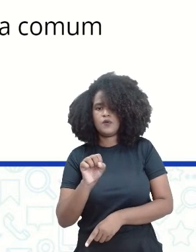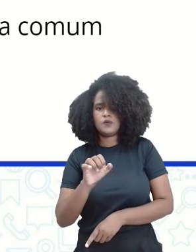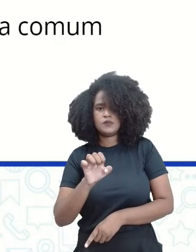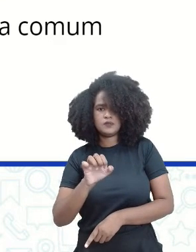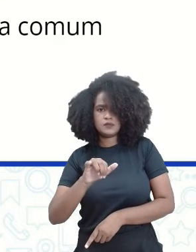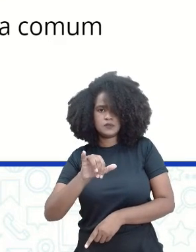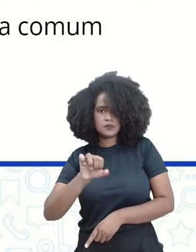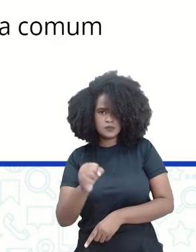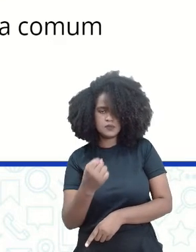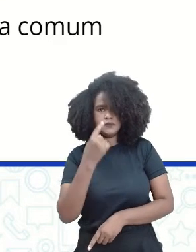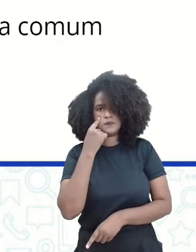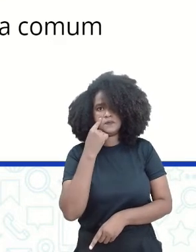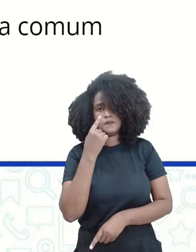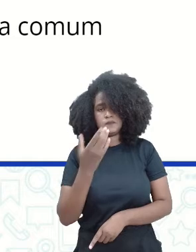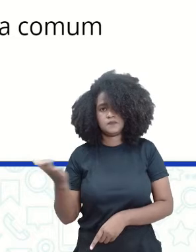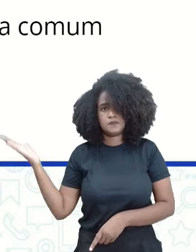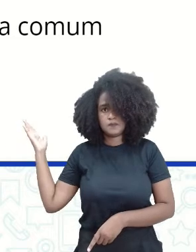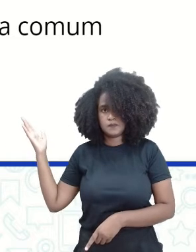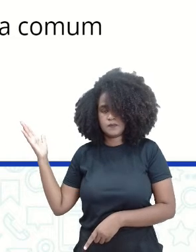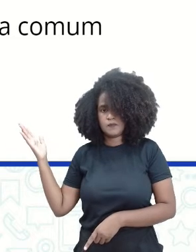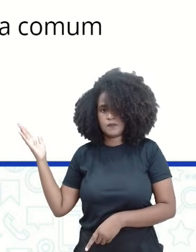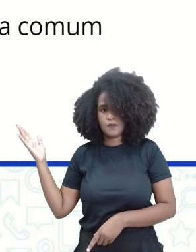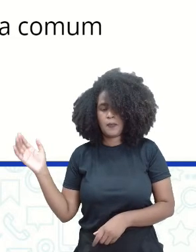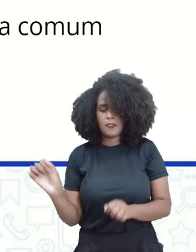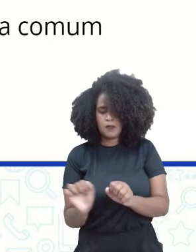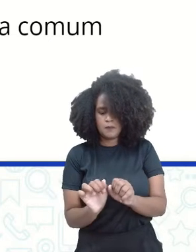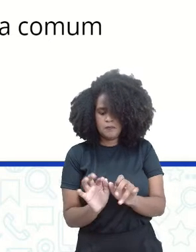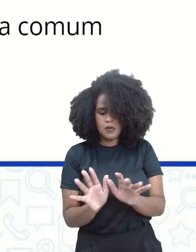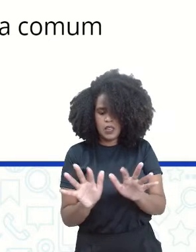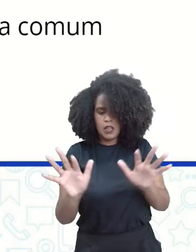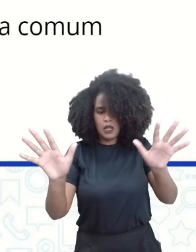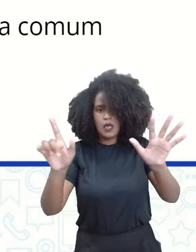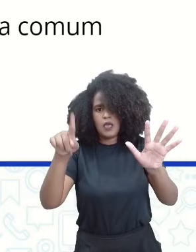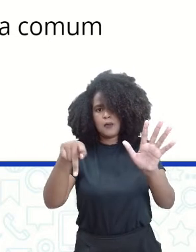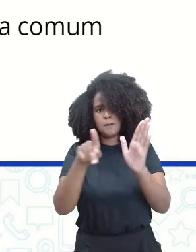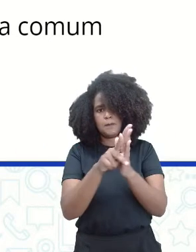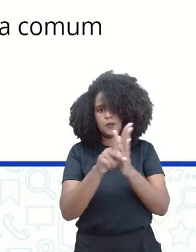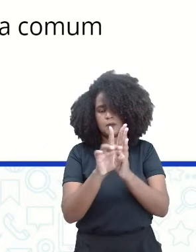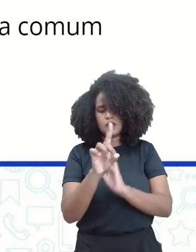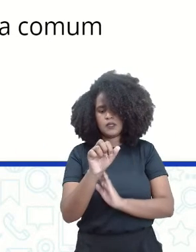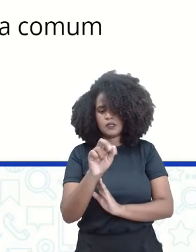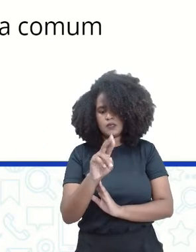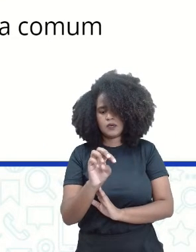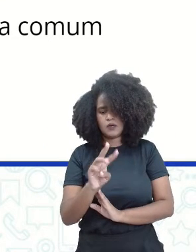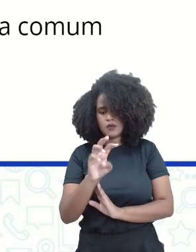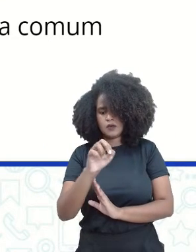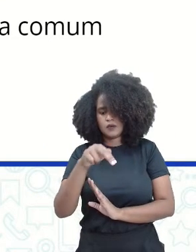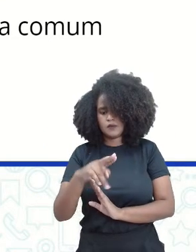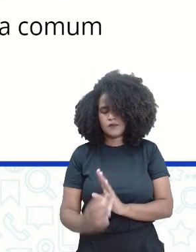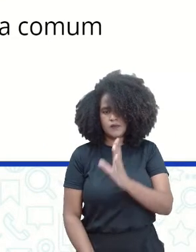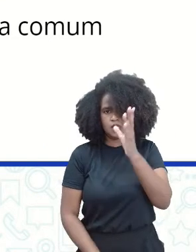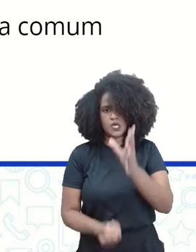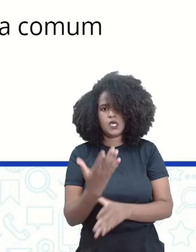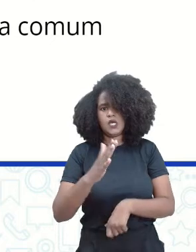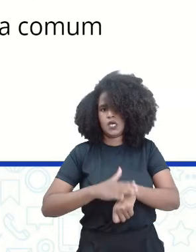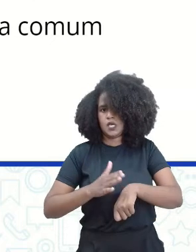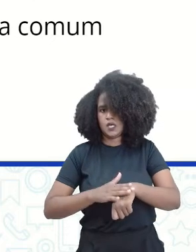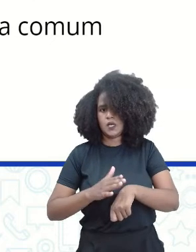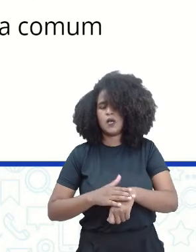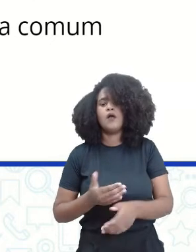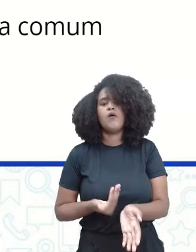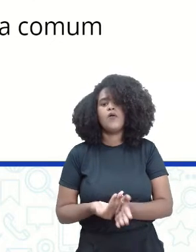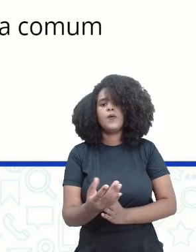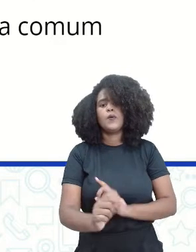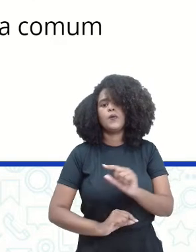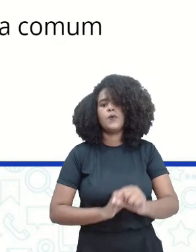rabiscos que vocês estão vendo aí é a árvore da vida de Darwin, né? Darwin começou a desenhar,